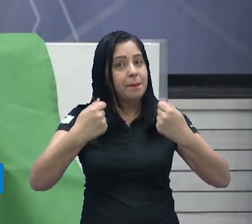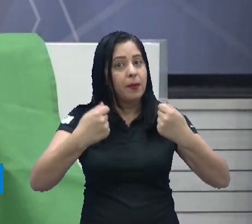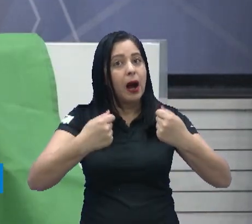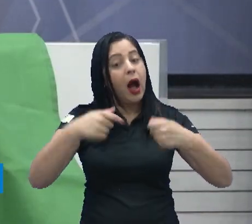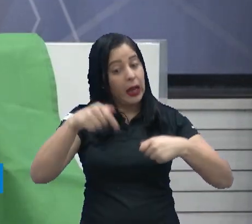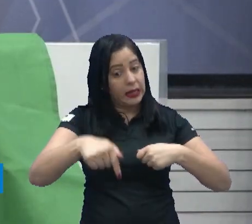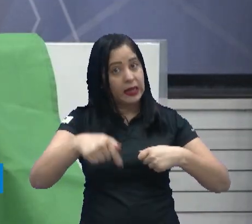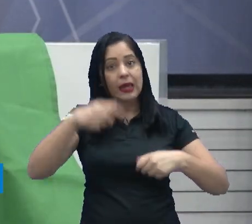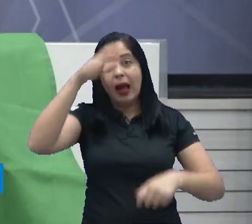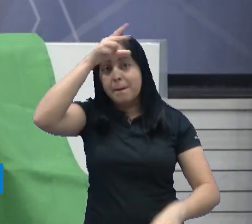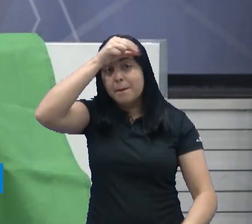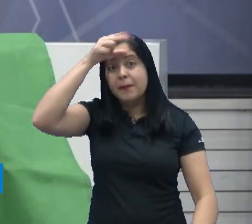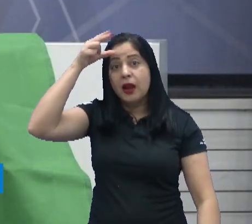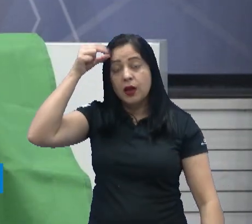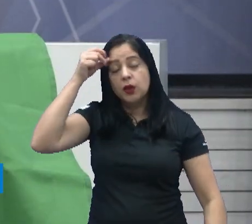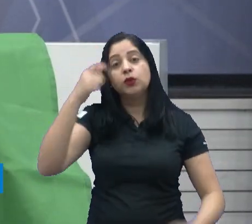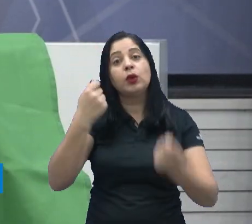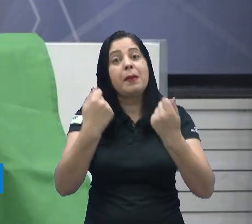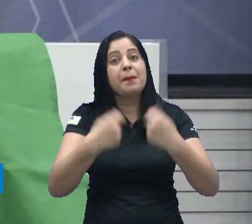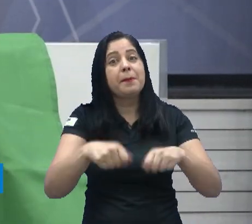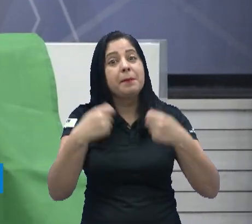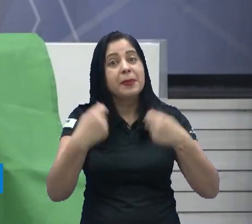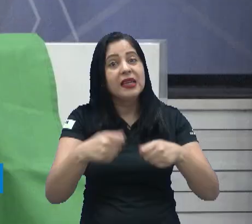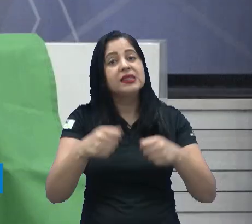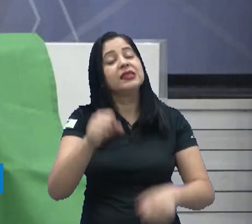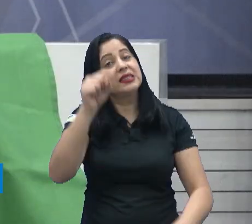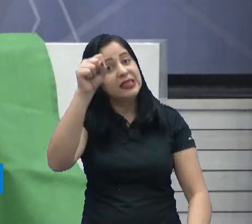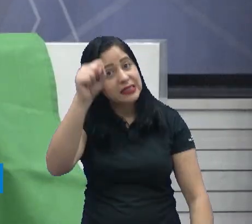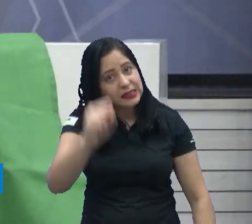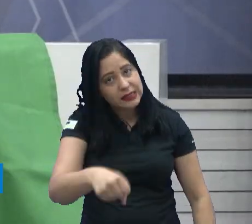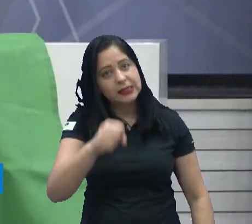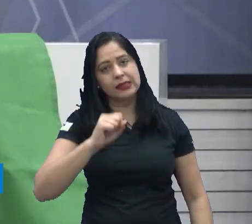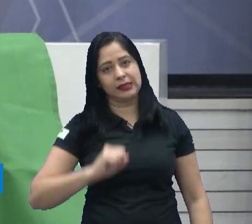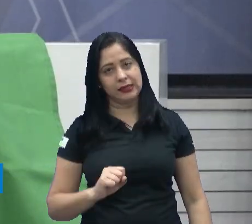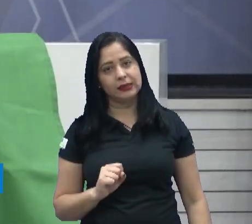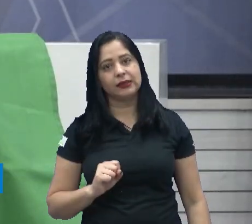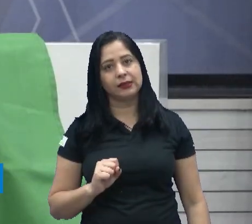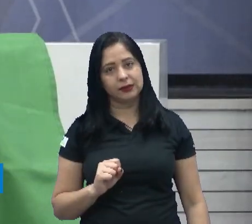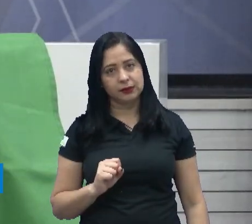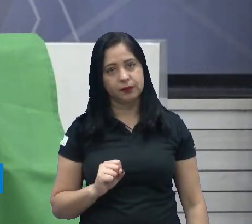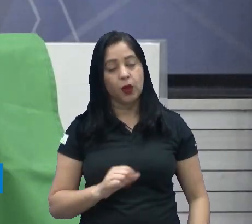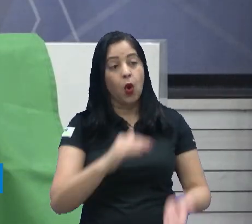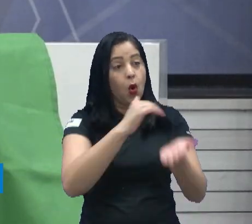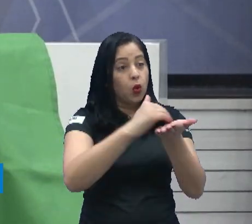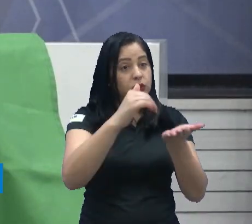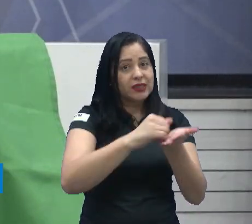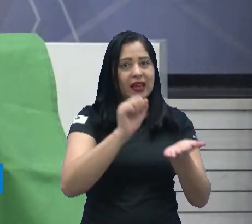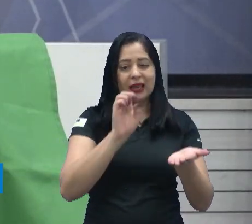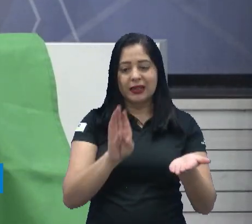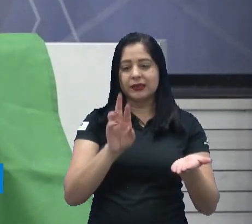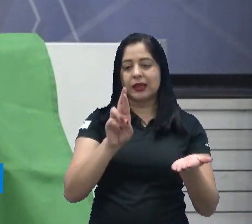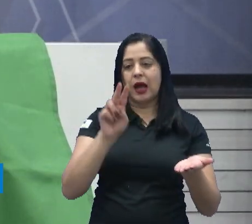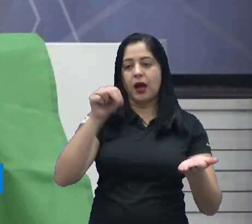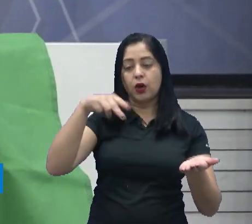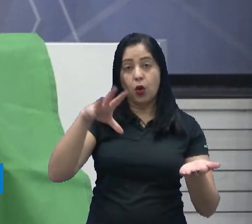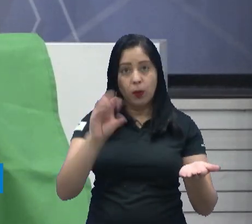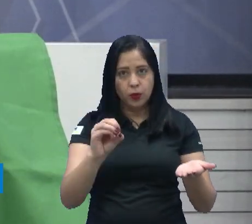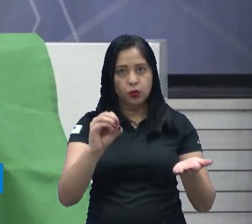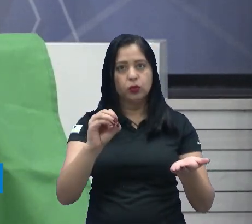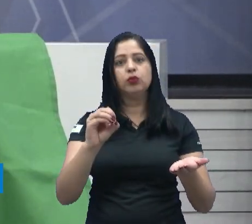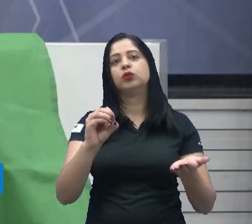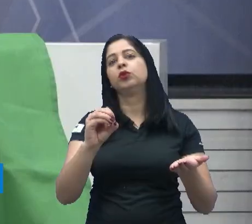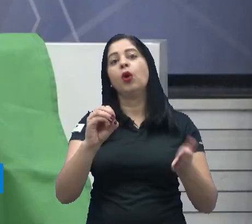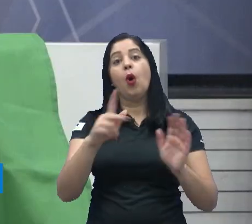a prefeitura, precisa sim dar um jeito, além do secretário Bruno, presidente Minoro da